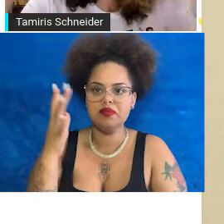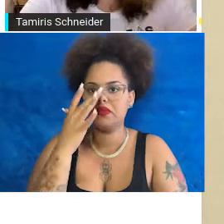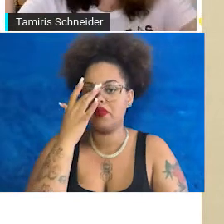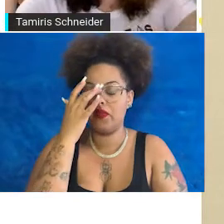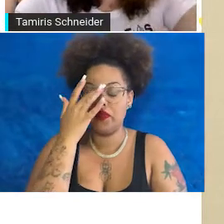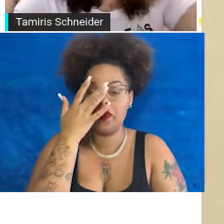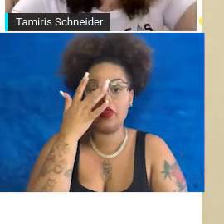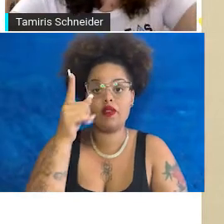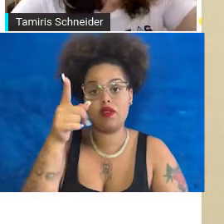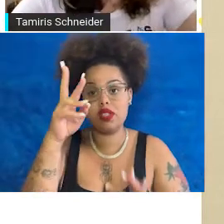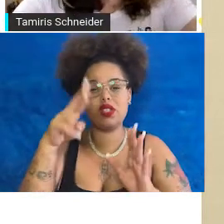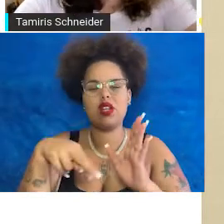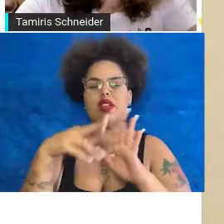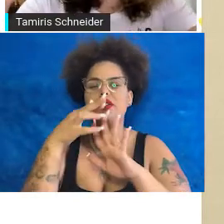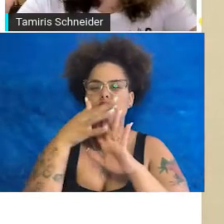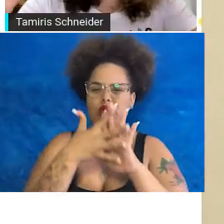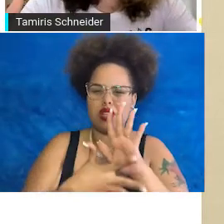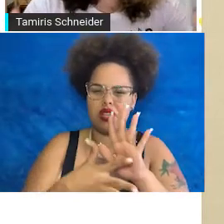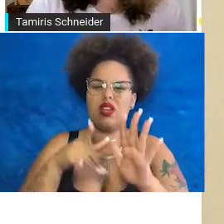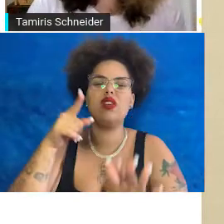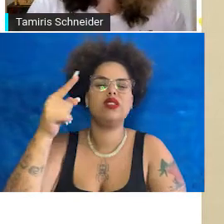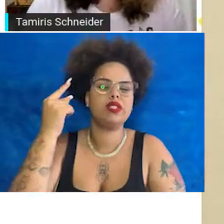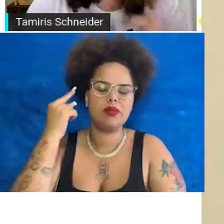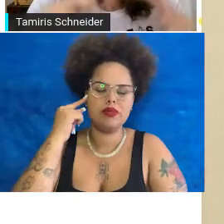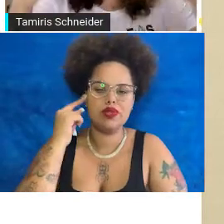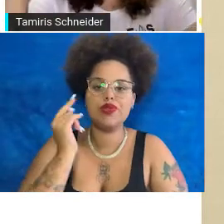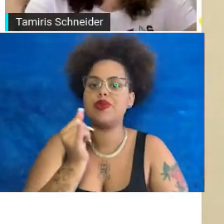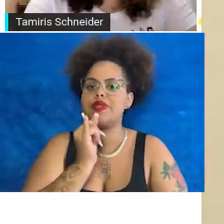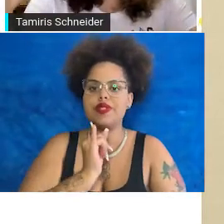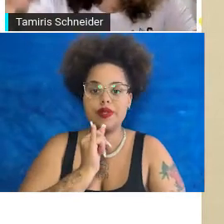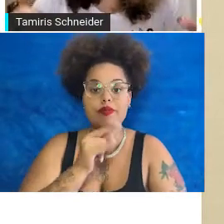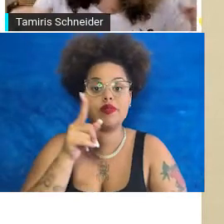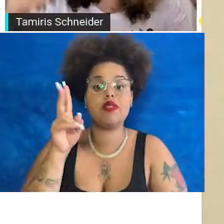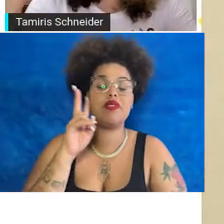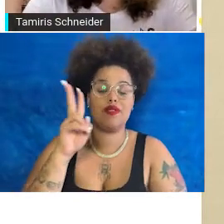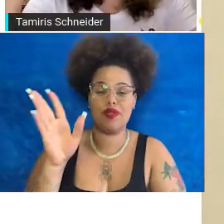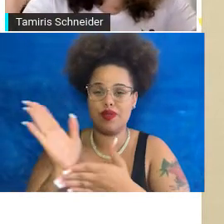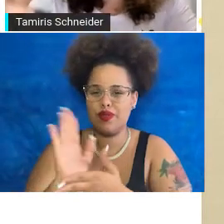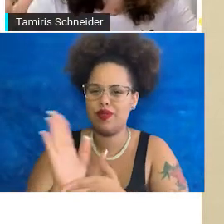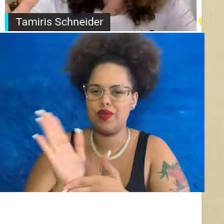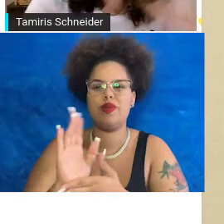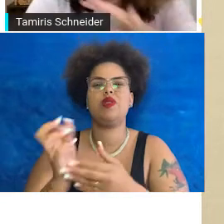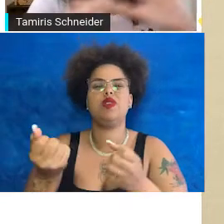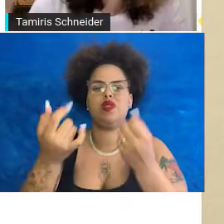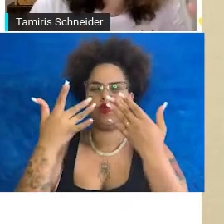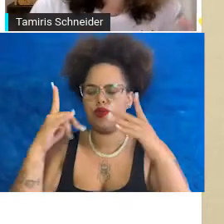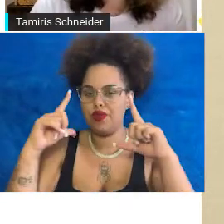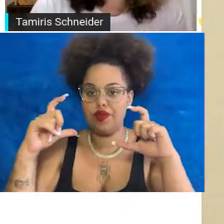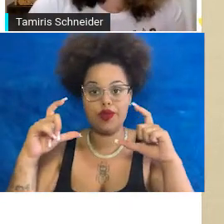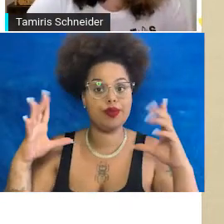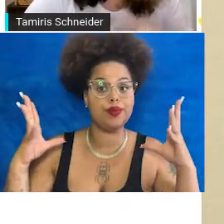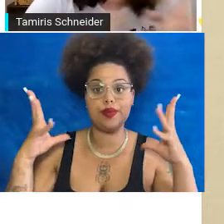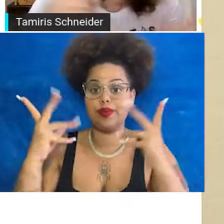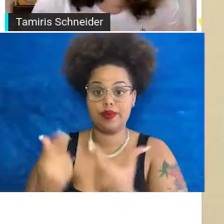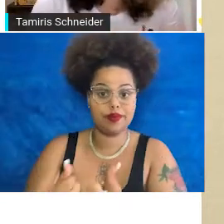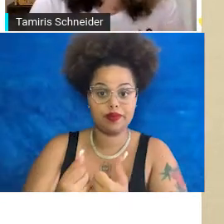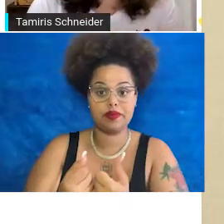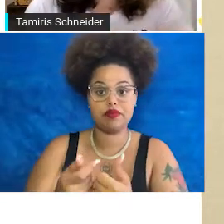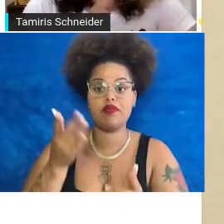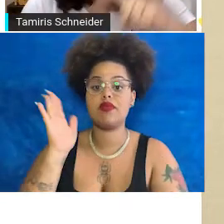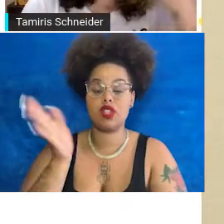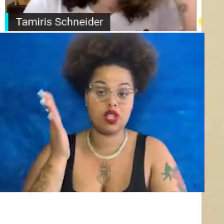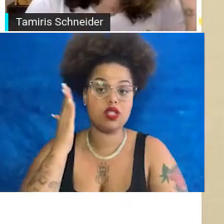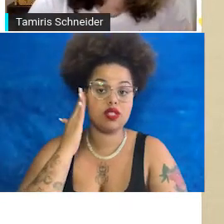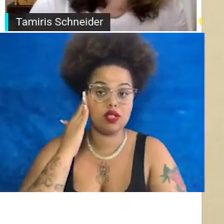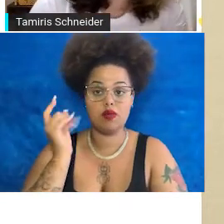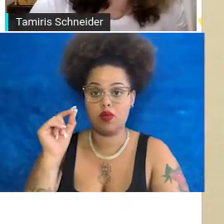você pensou esteticamente num exemplo, você viu o filme, você consumiu foto, tudo isso. Já sabe o que